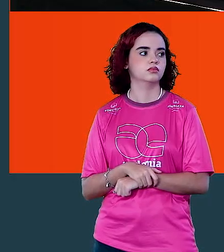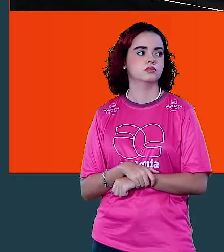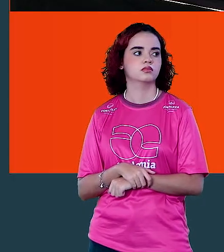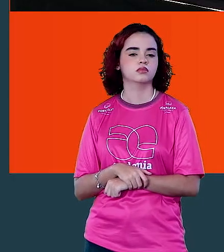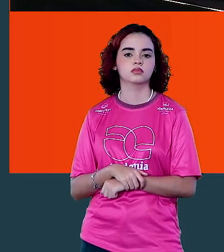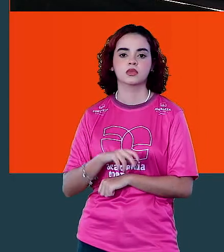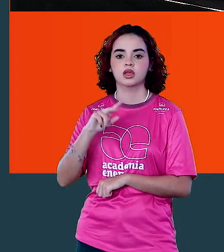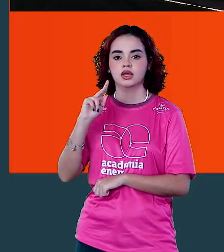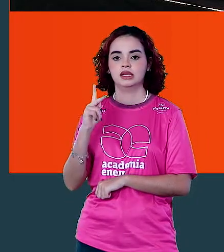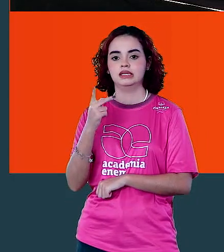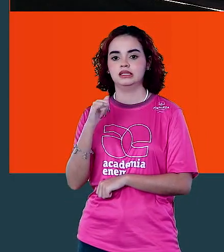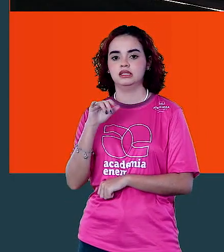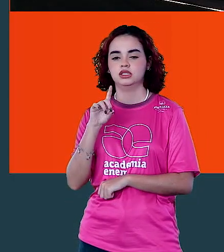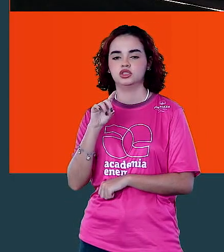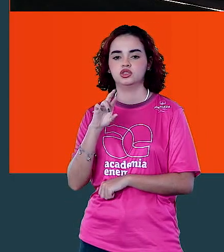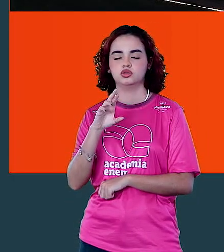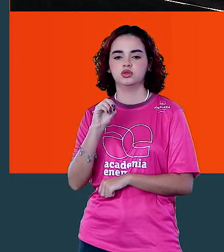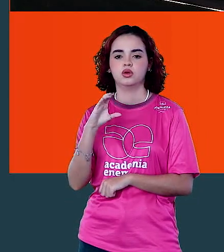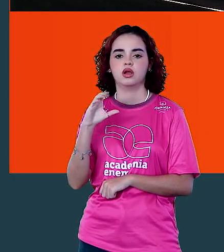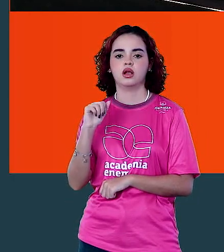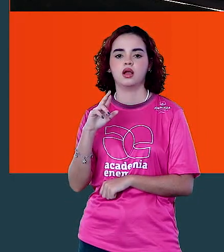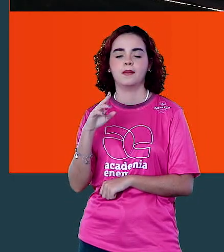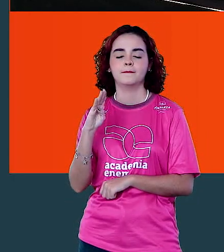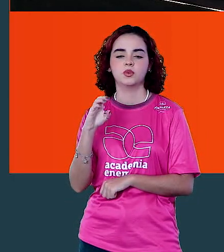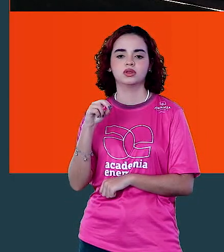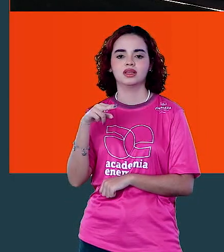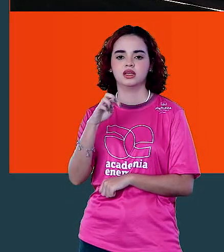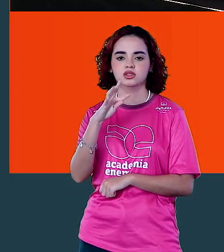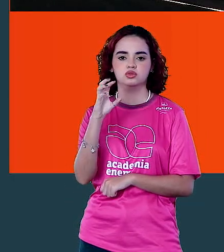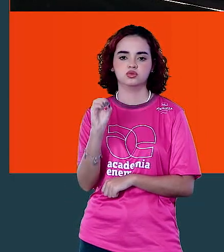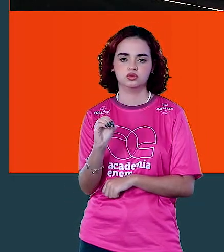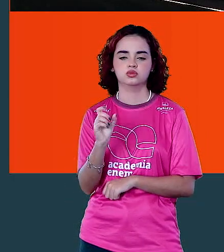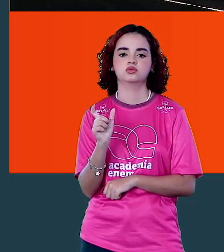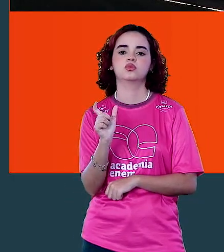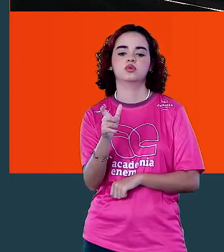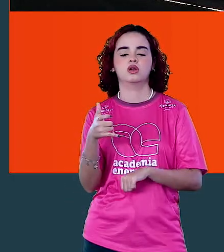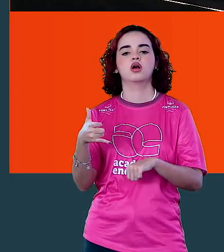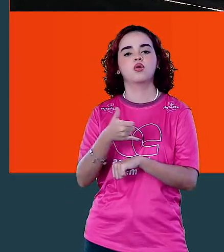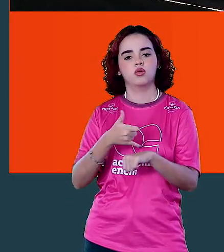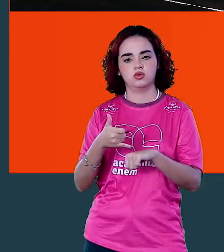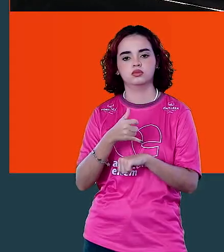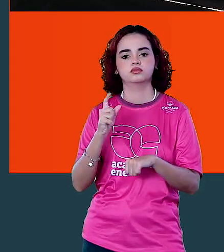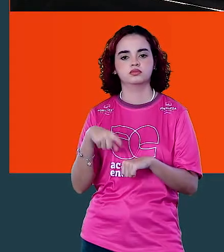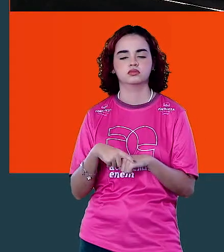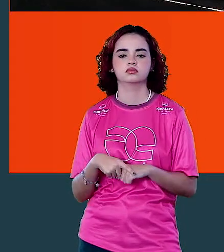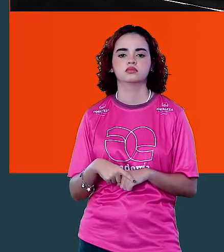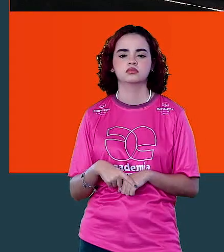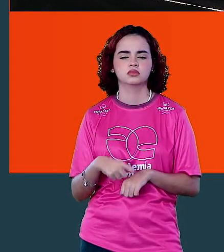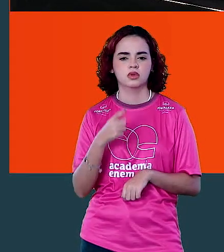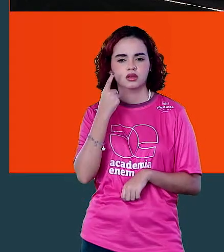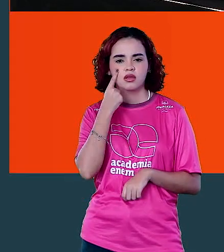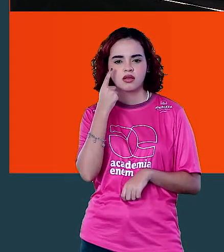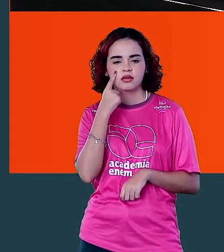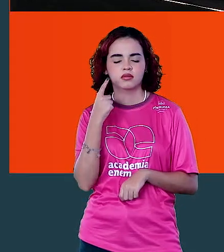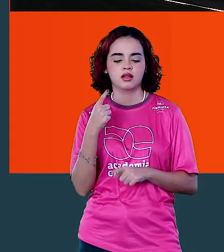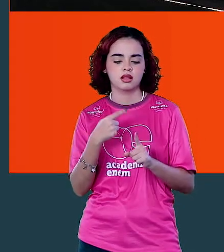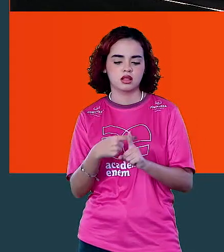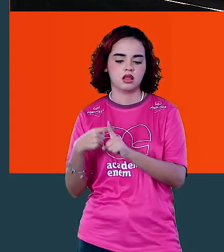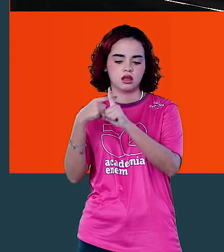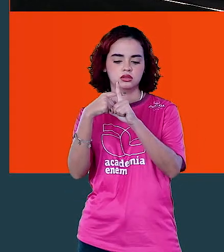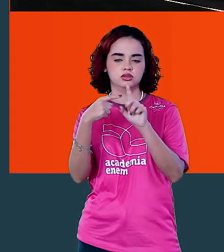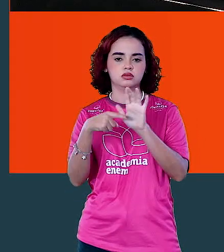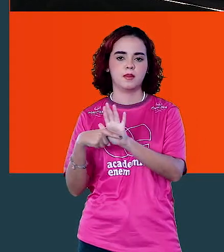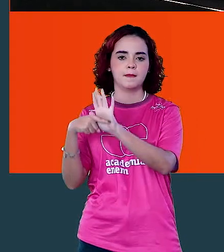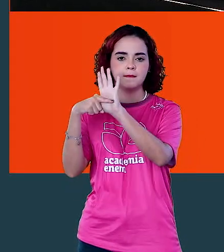Perfeito. Hidrocarboneto. Ei, tu tá vendo algum polo aqui, positivo e negativo?